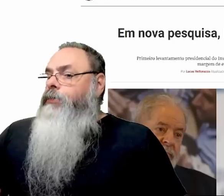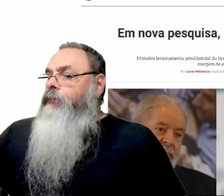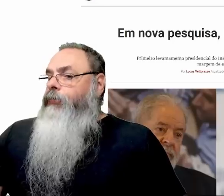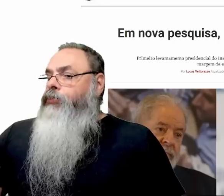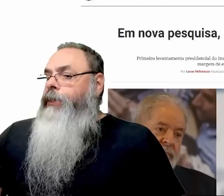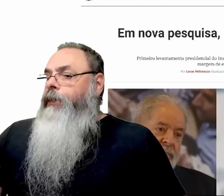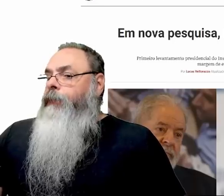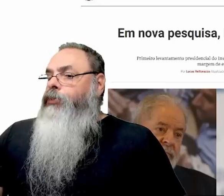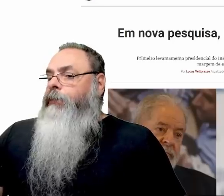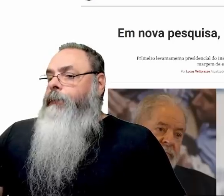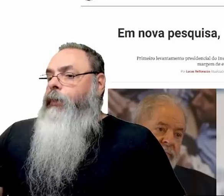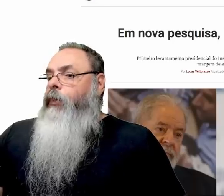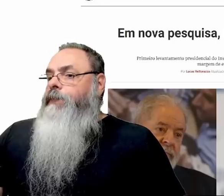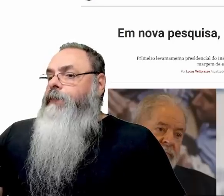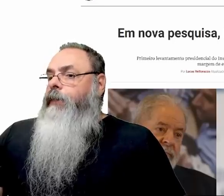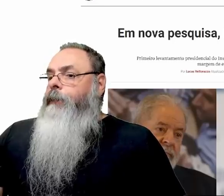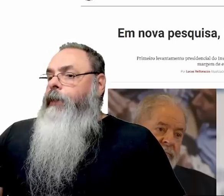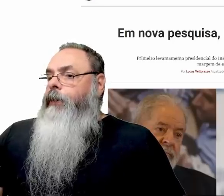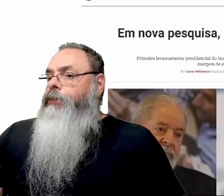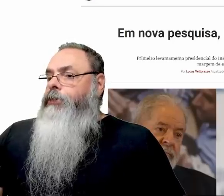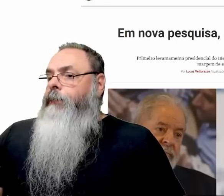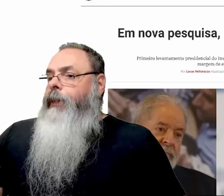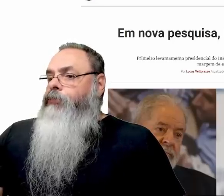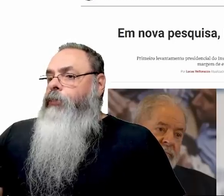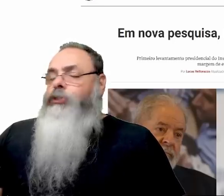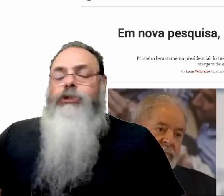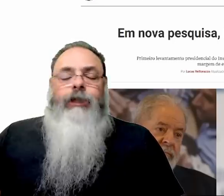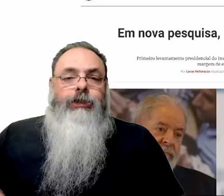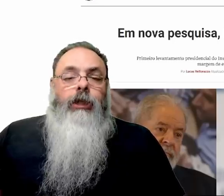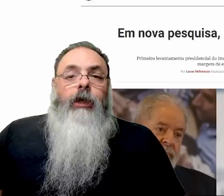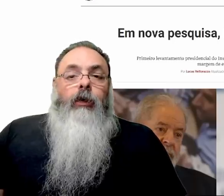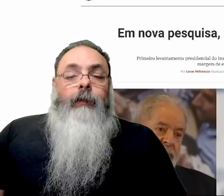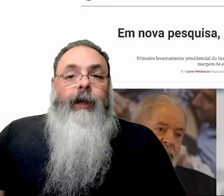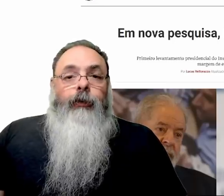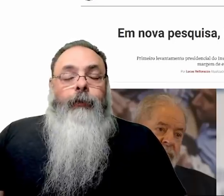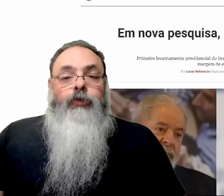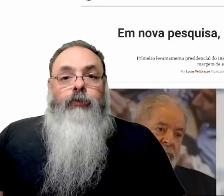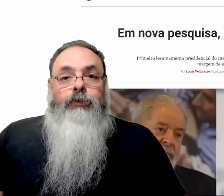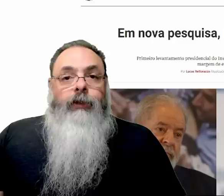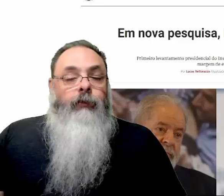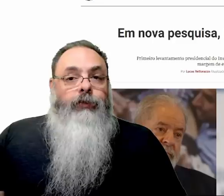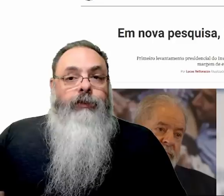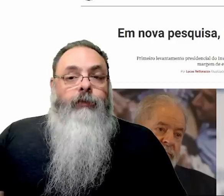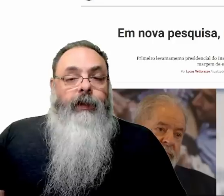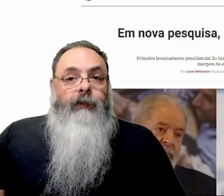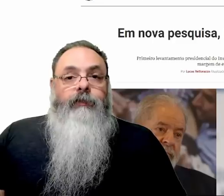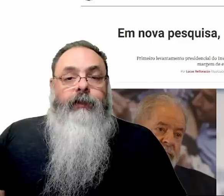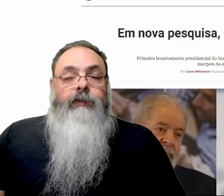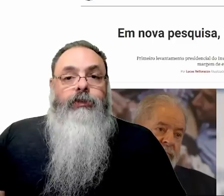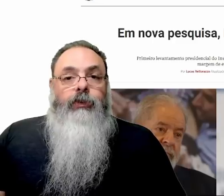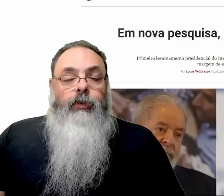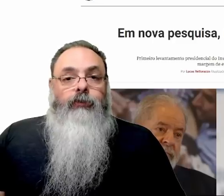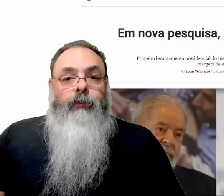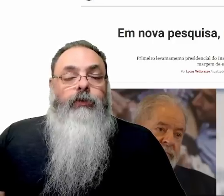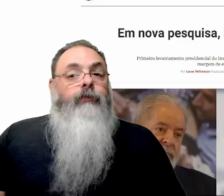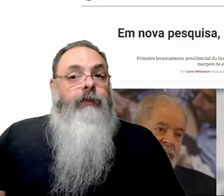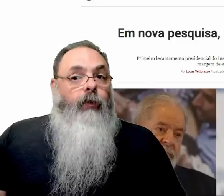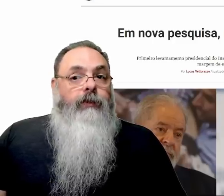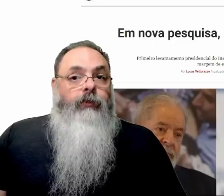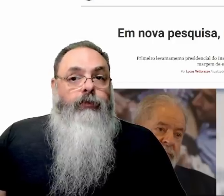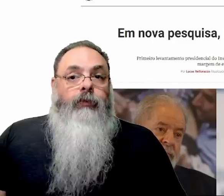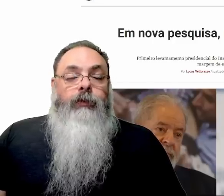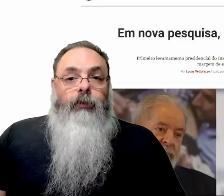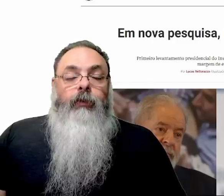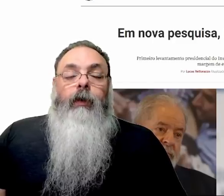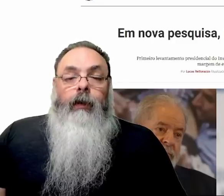essa notícia foi sugerida por JP Costa replicante e mais um monte de gente obrigado ao pessoal que sugeriu notícia obrigado a você tá assistindo nosso